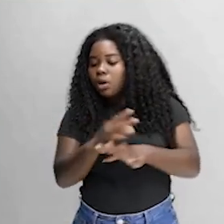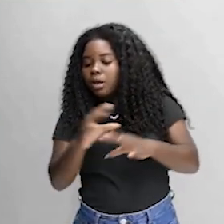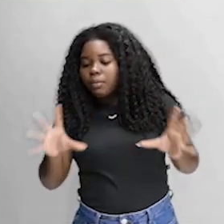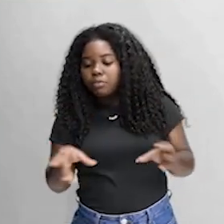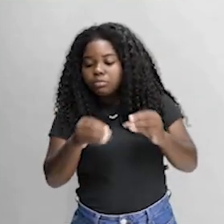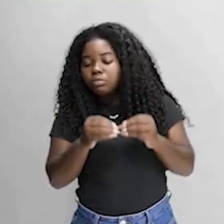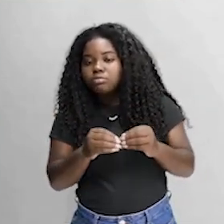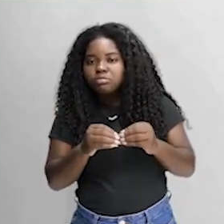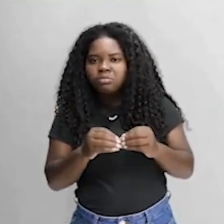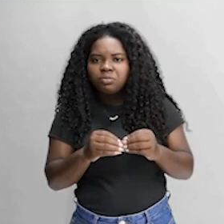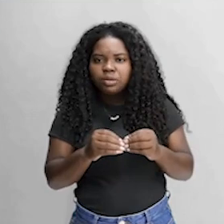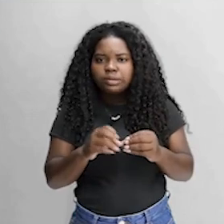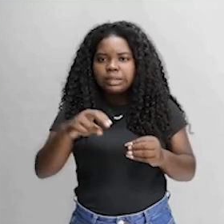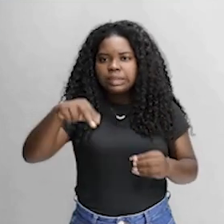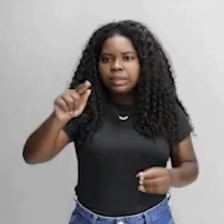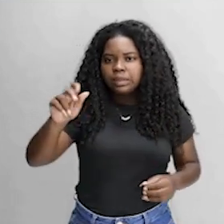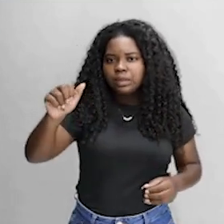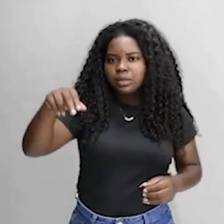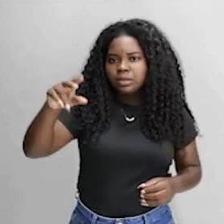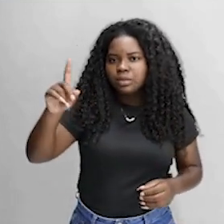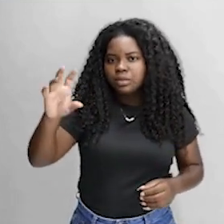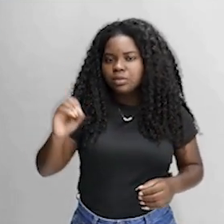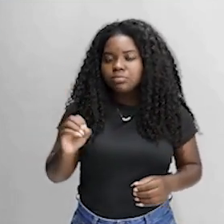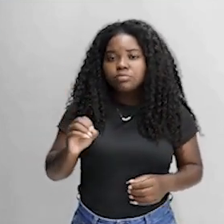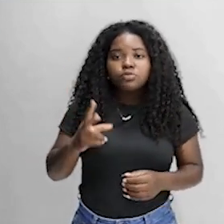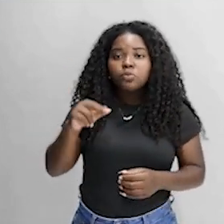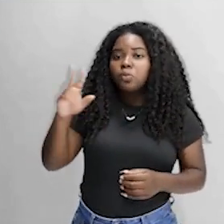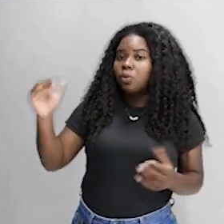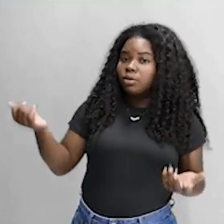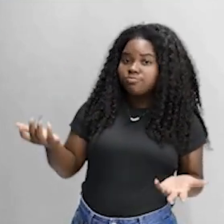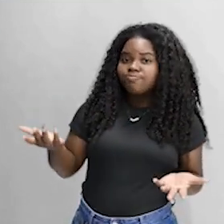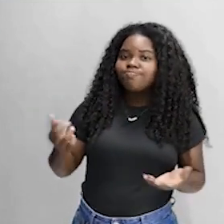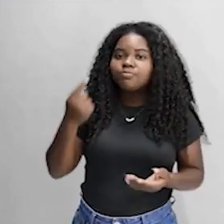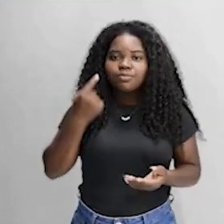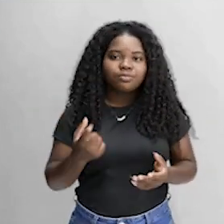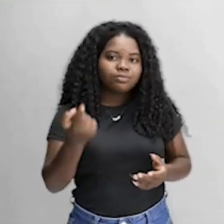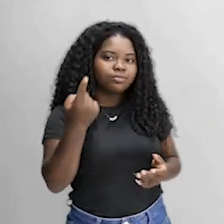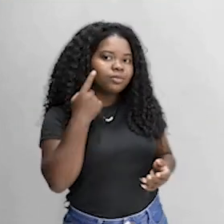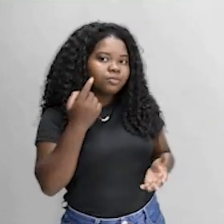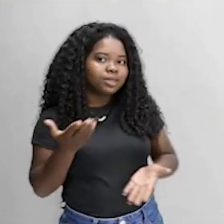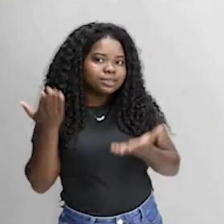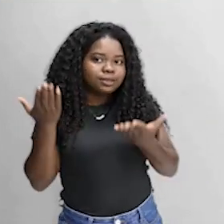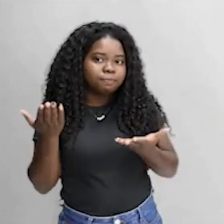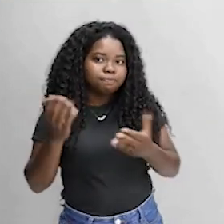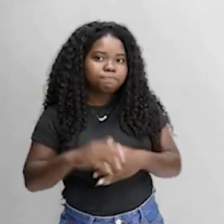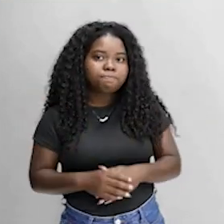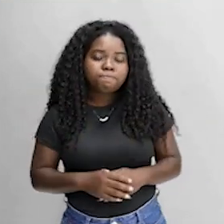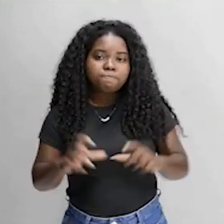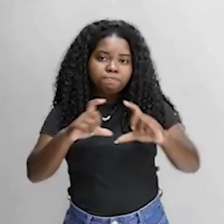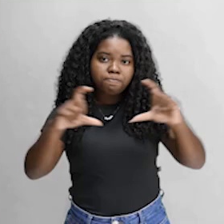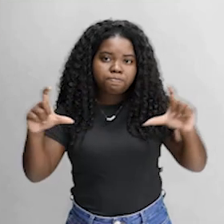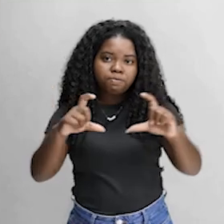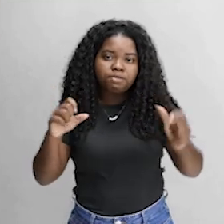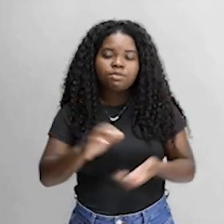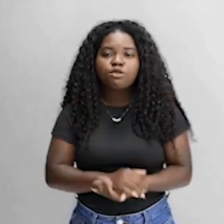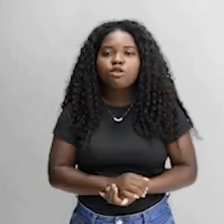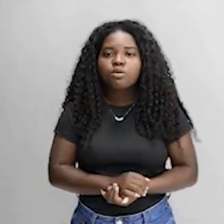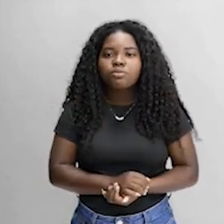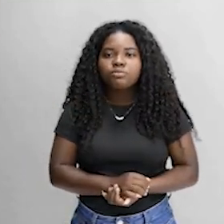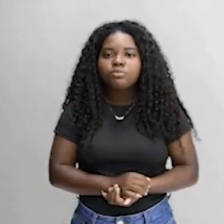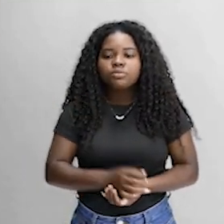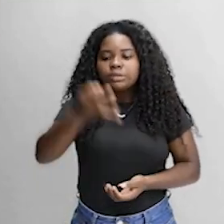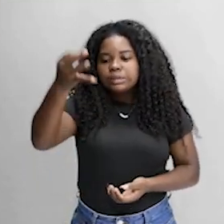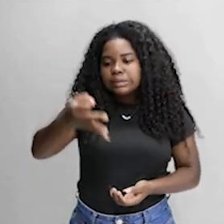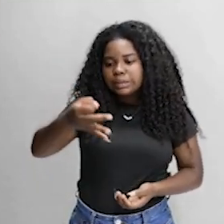ó. Proposição afirmativa, conclusão afirmativa. Aí, ó, se eu fosse ali